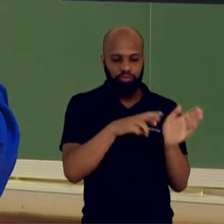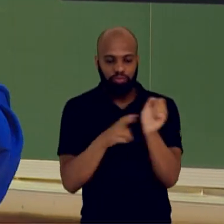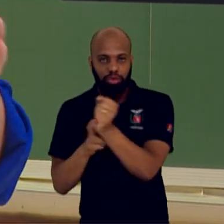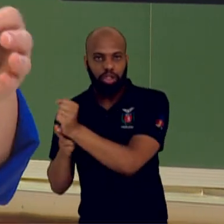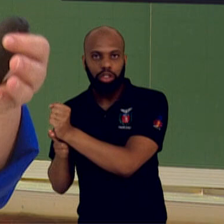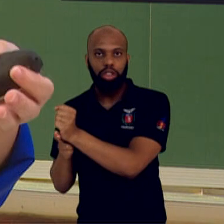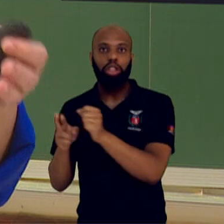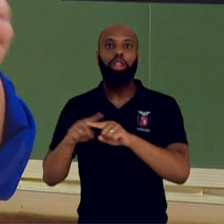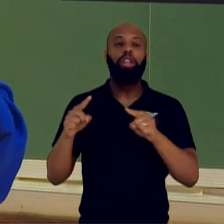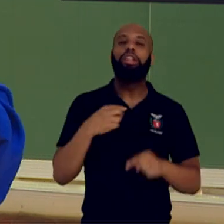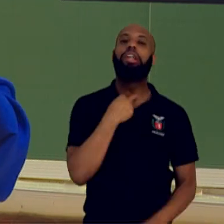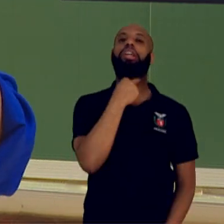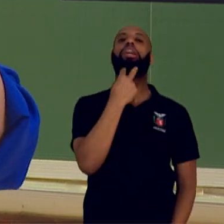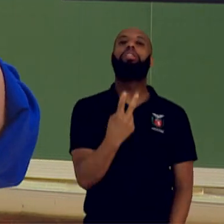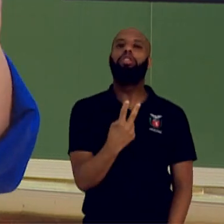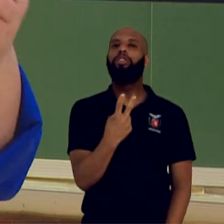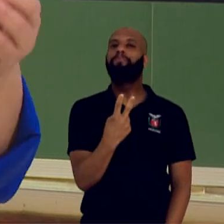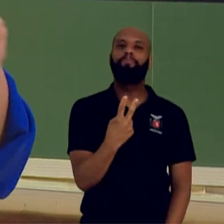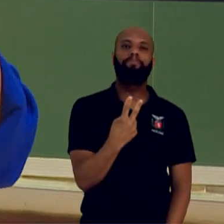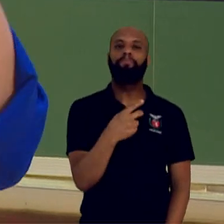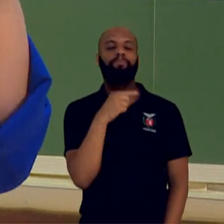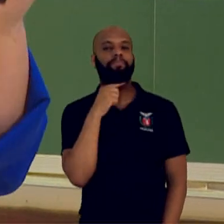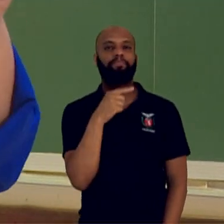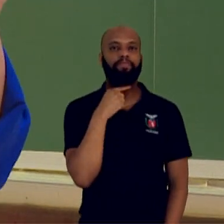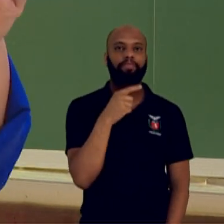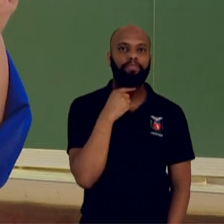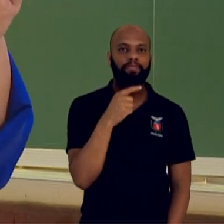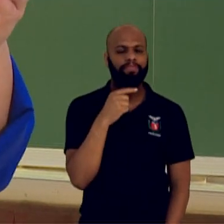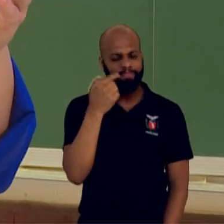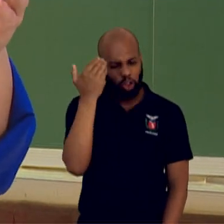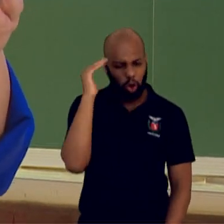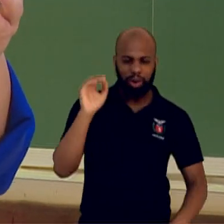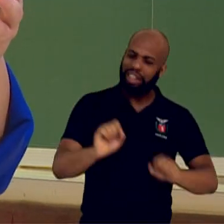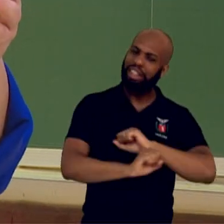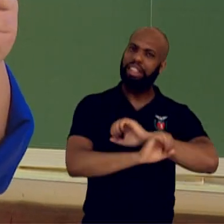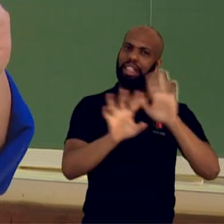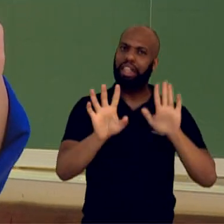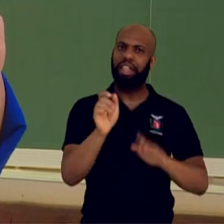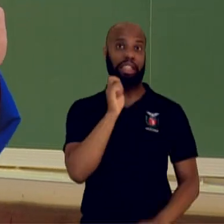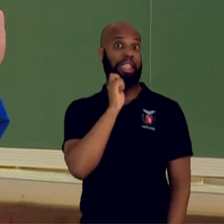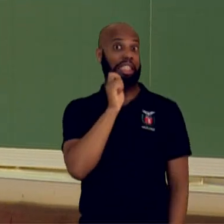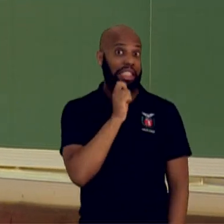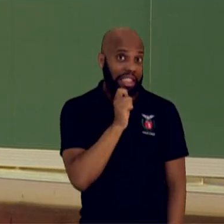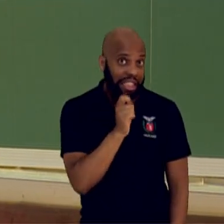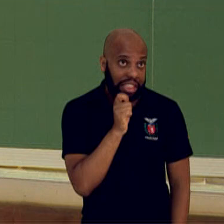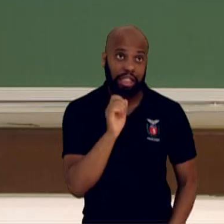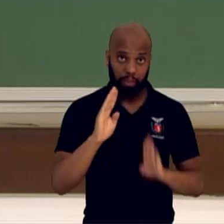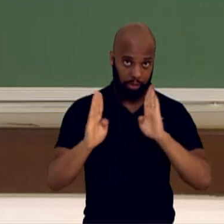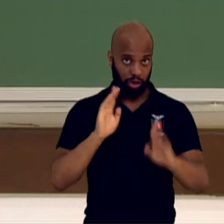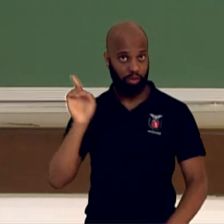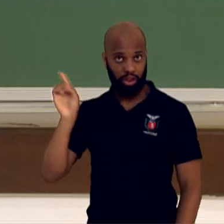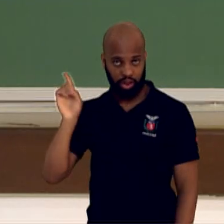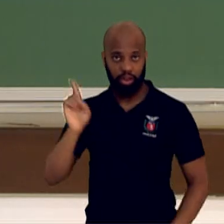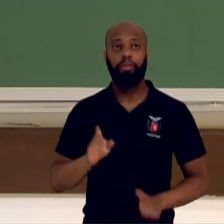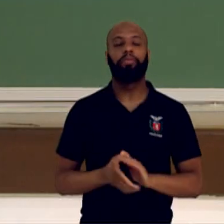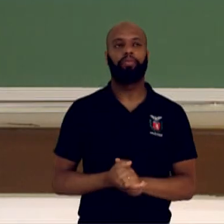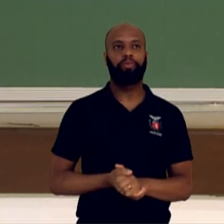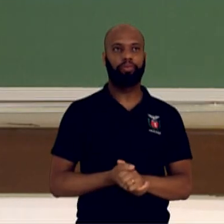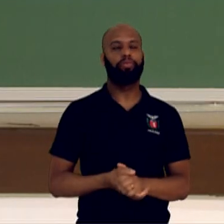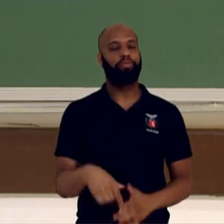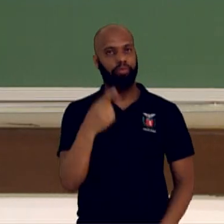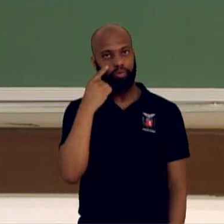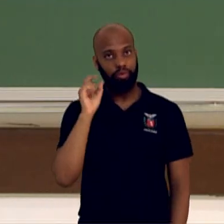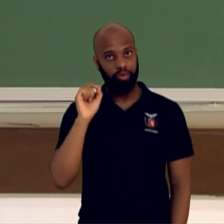voz não conseguia ser muito entendida. Ainda, pessoal, vamos para frente. Vamos ver o